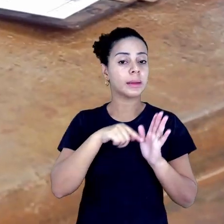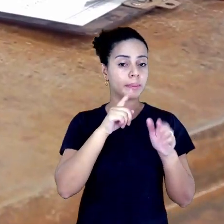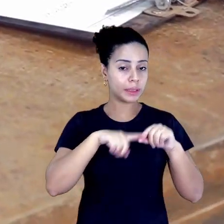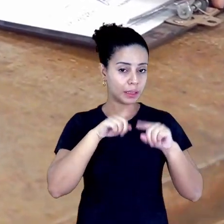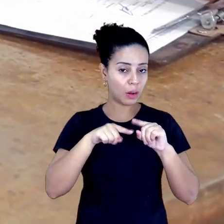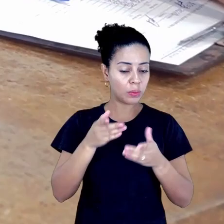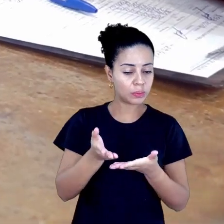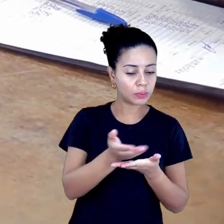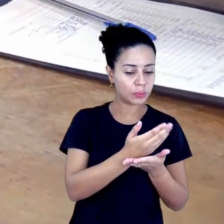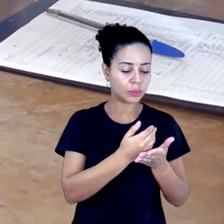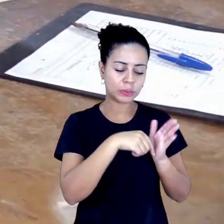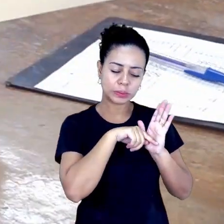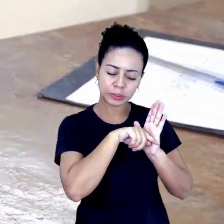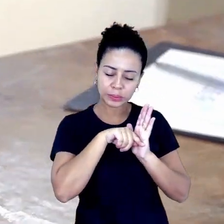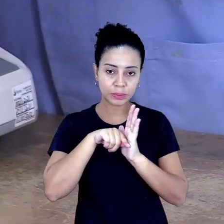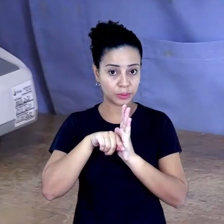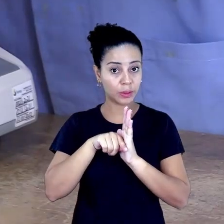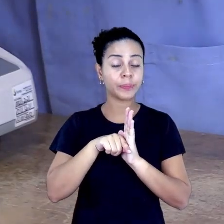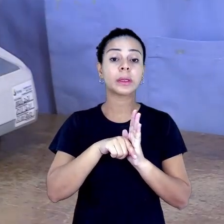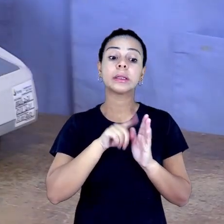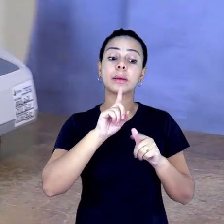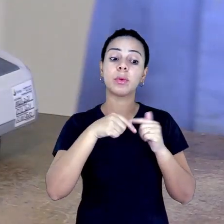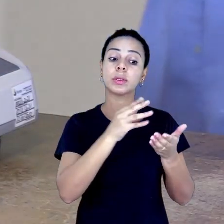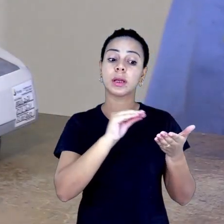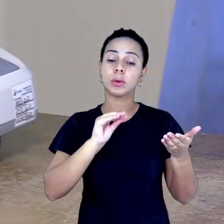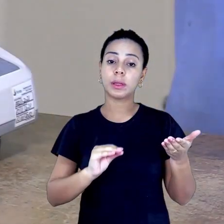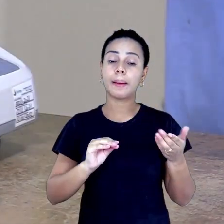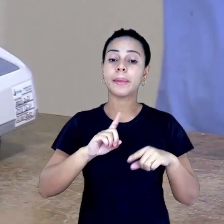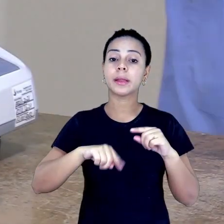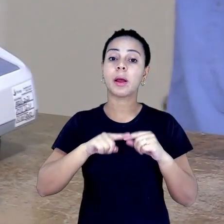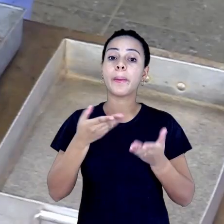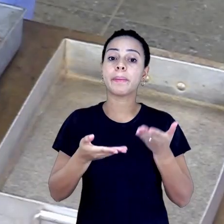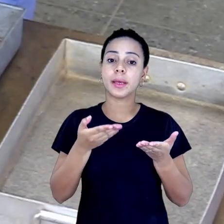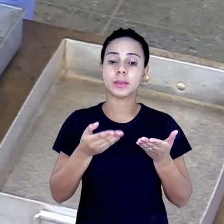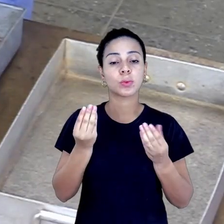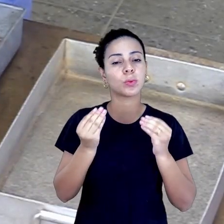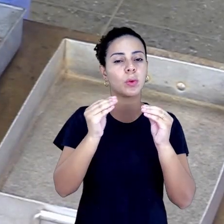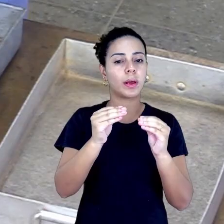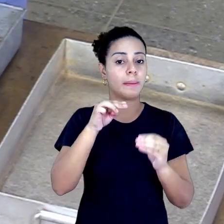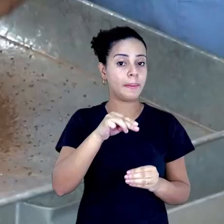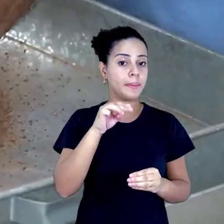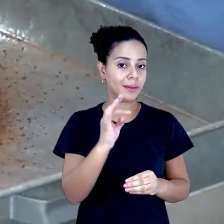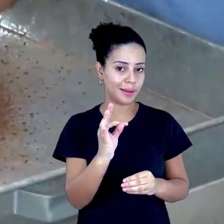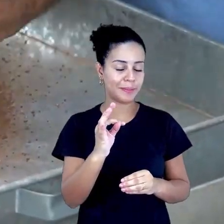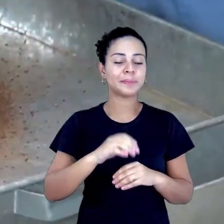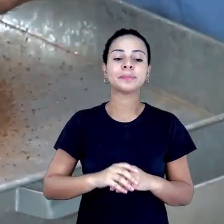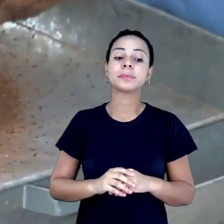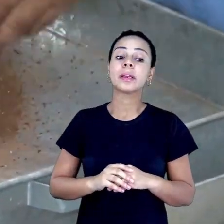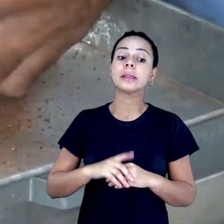obtendo a quantidade total do material, anotando como MT. Passa-se este material na peneira